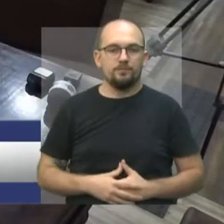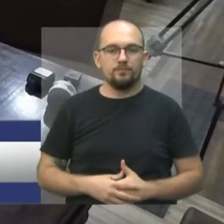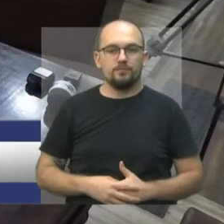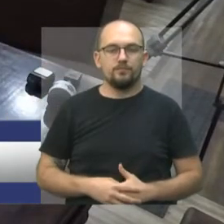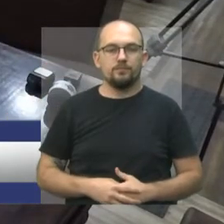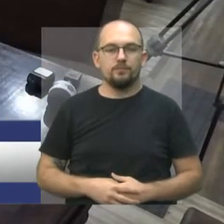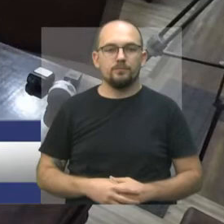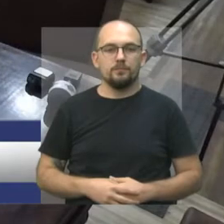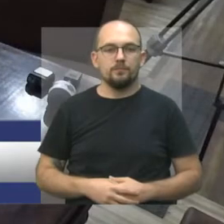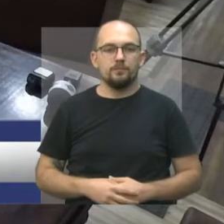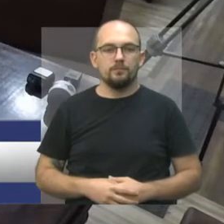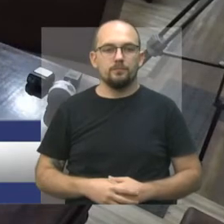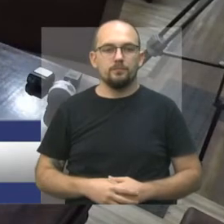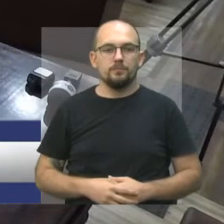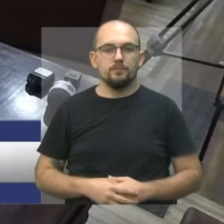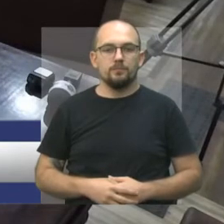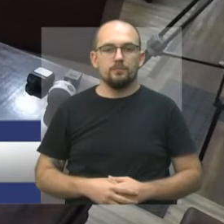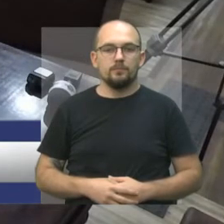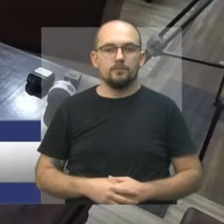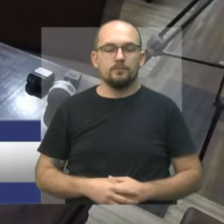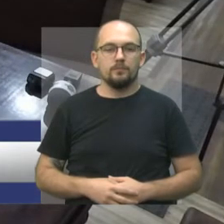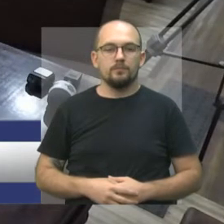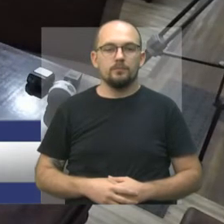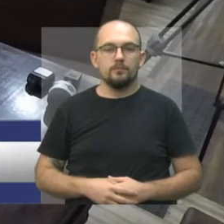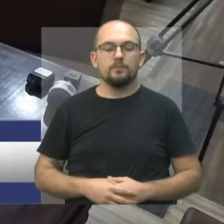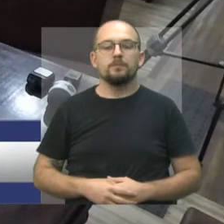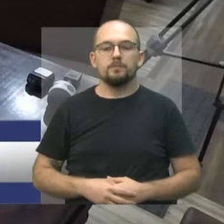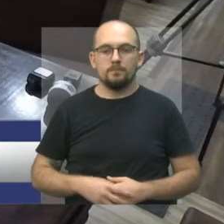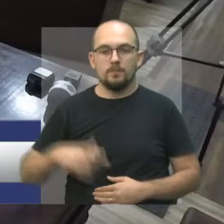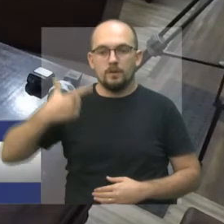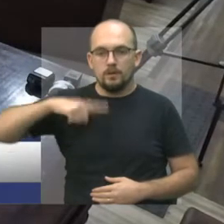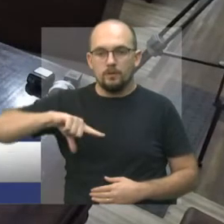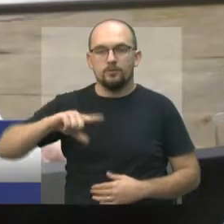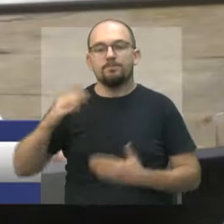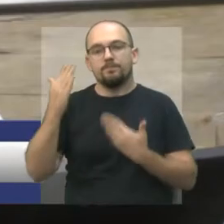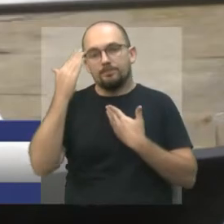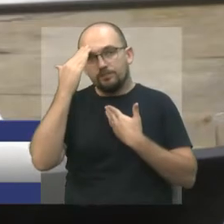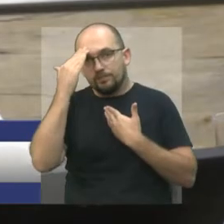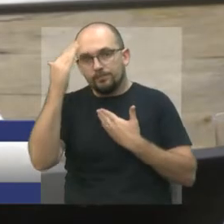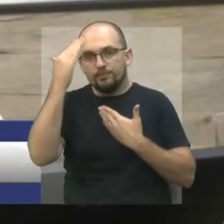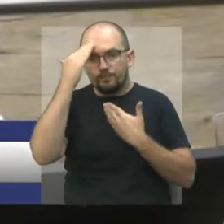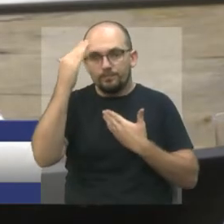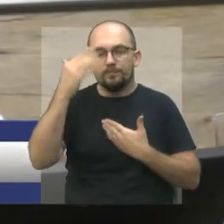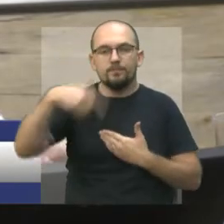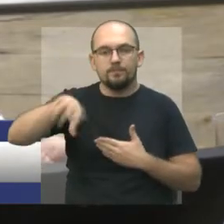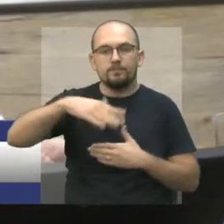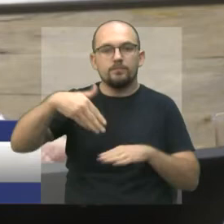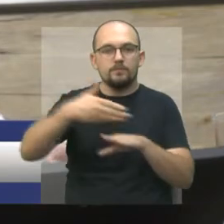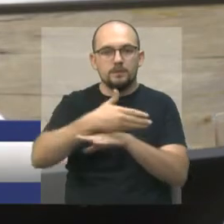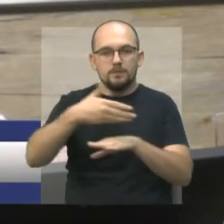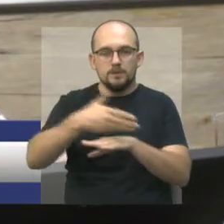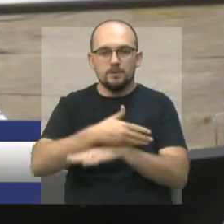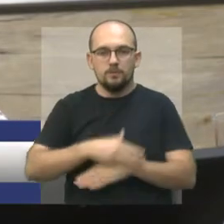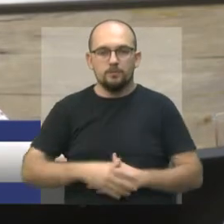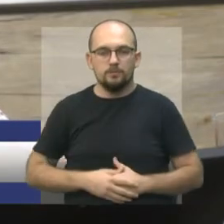Tudo certo aí, Luizinho? Então tá bom, obrigado pela participação de vocês.